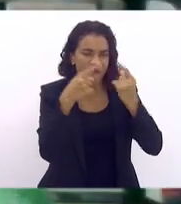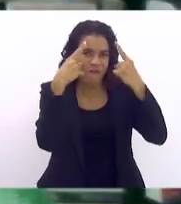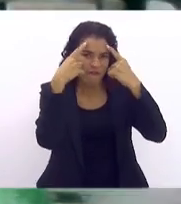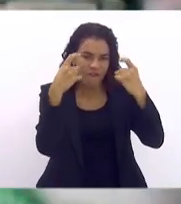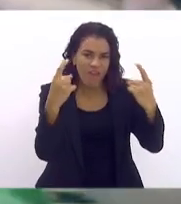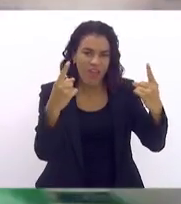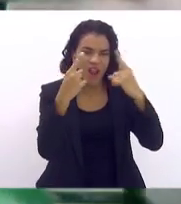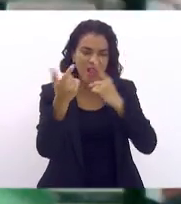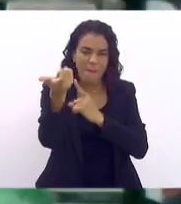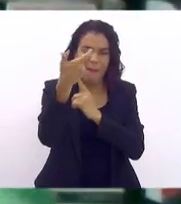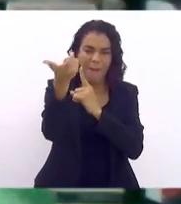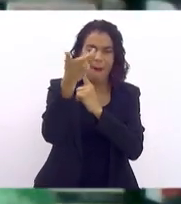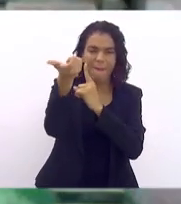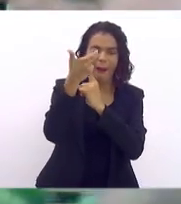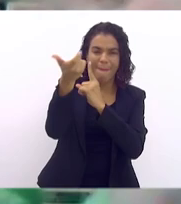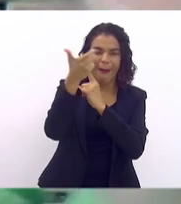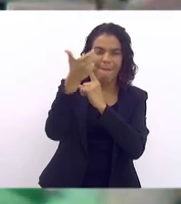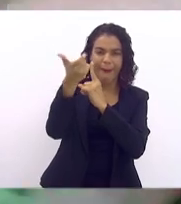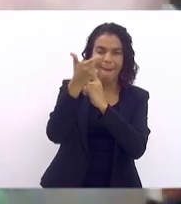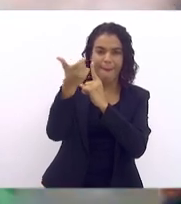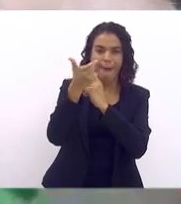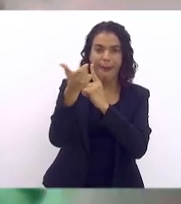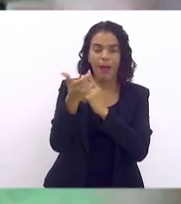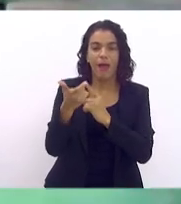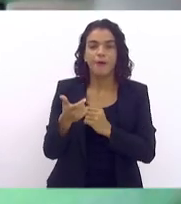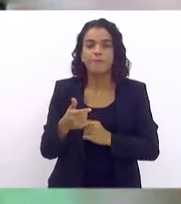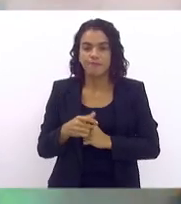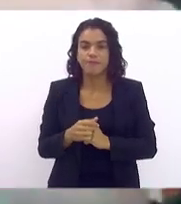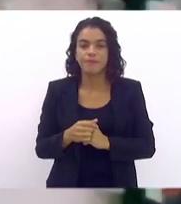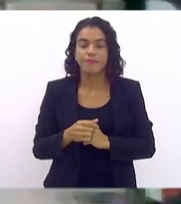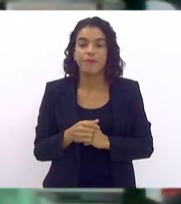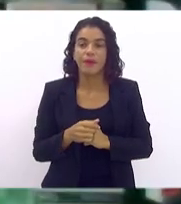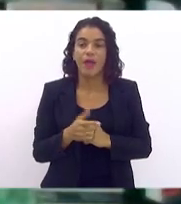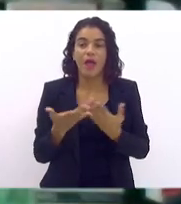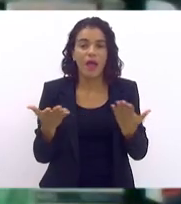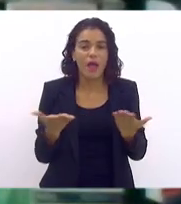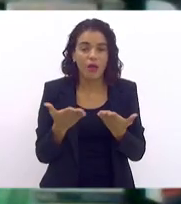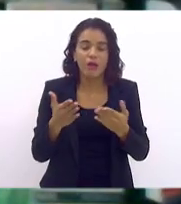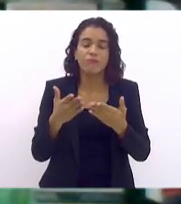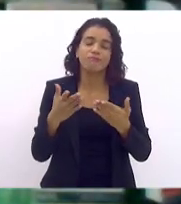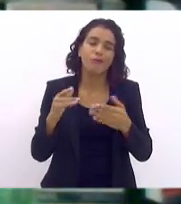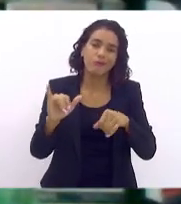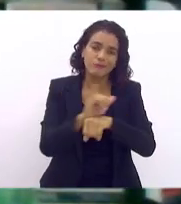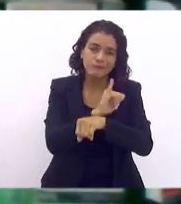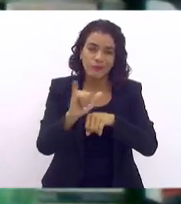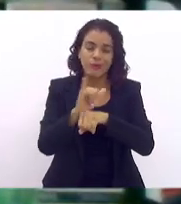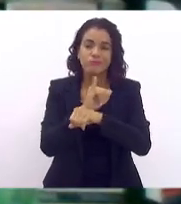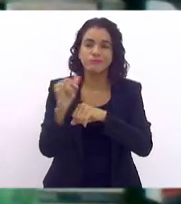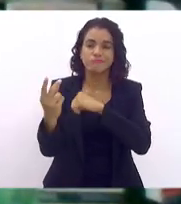violência, de xingamento, porque isso ocorre, né? Agora, quando, como eu arrumei as formas de blindar, não.